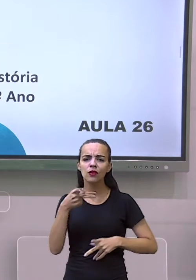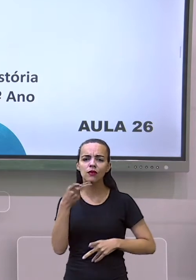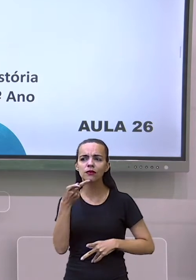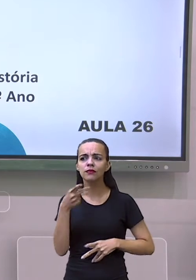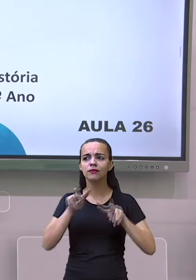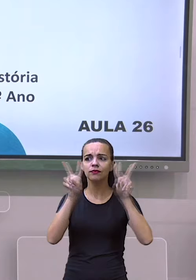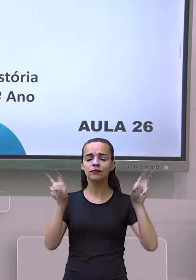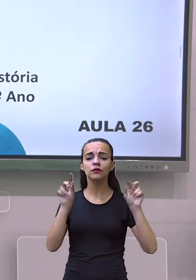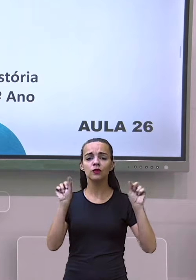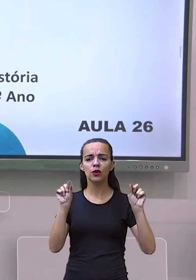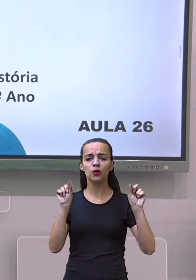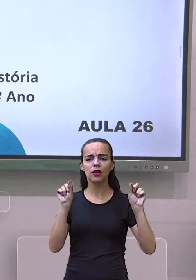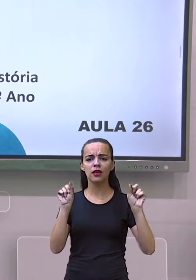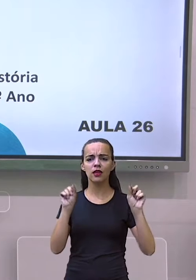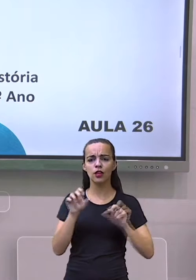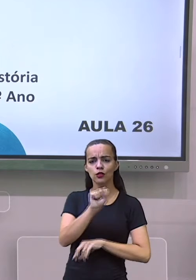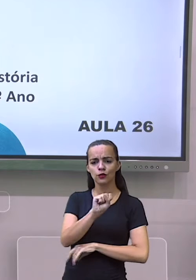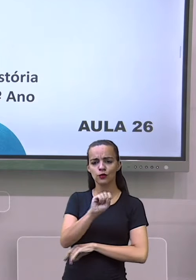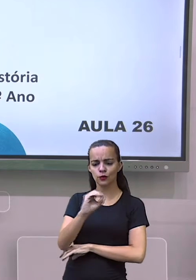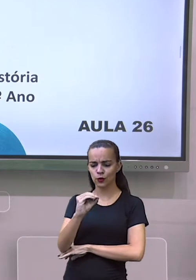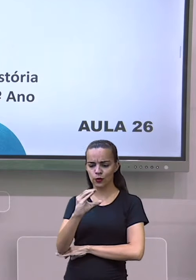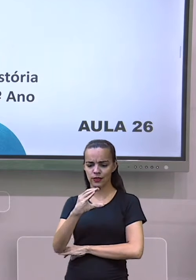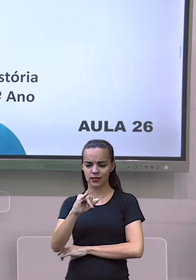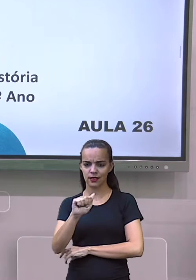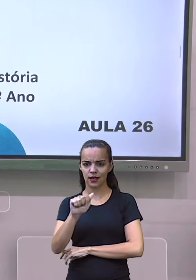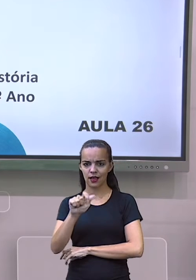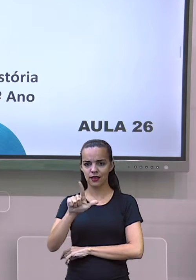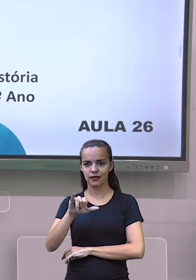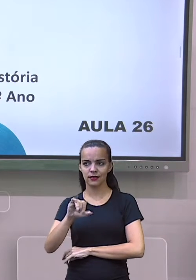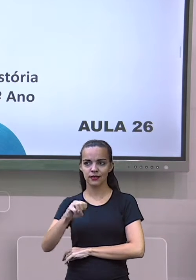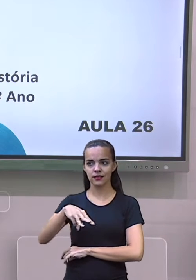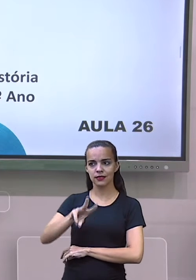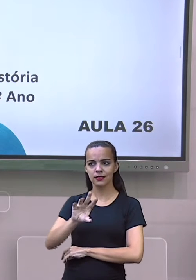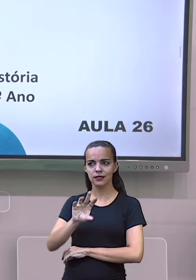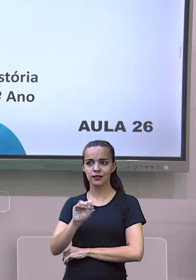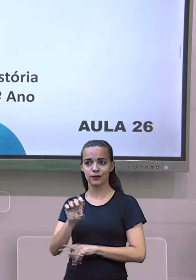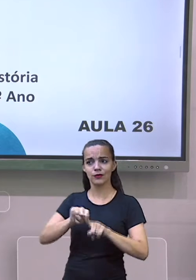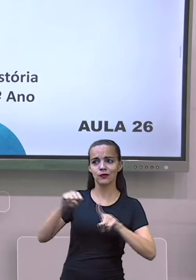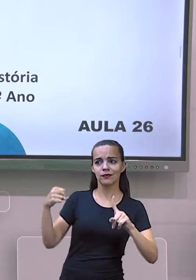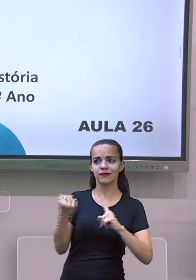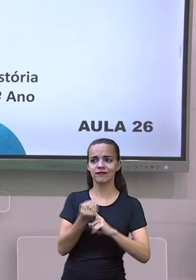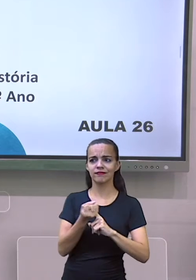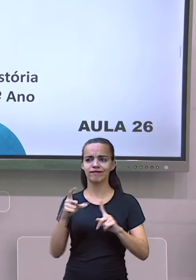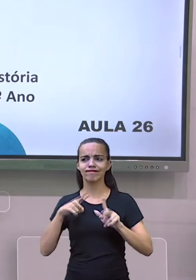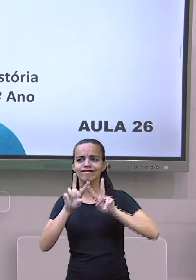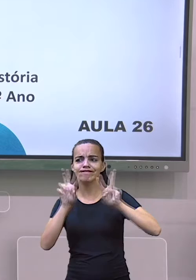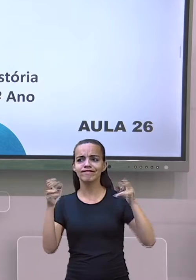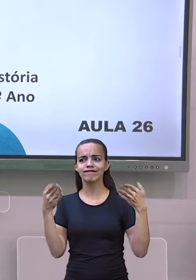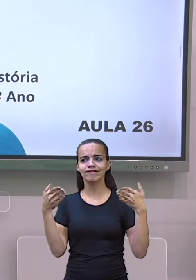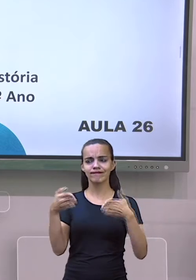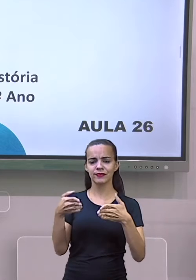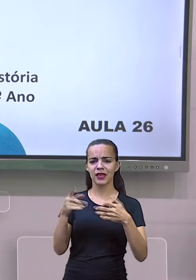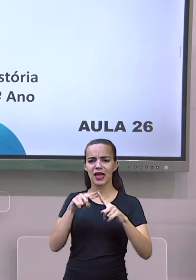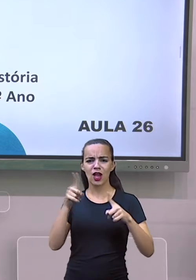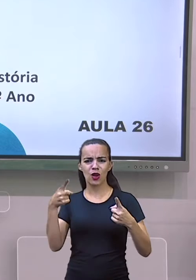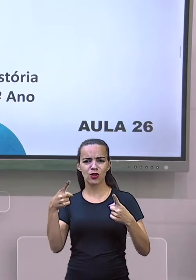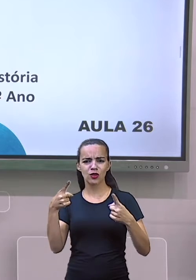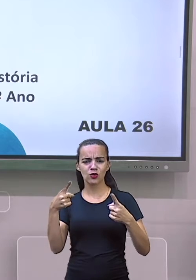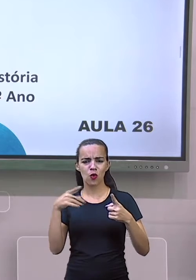sobre socialismo. Vamos entender um pouco sobre essa